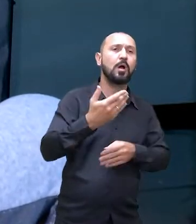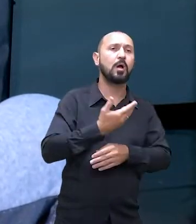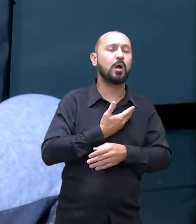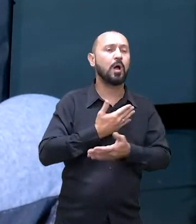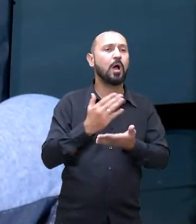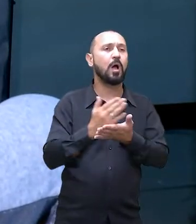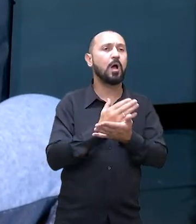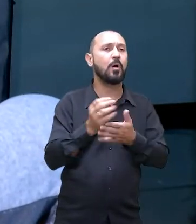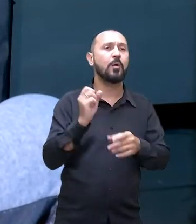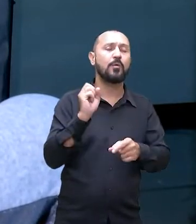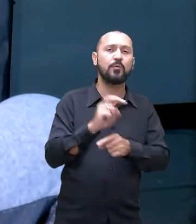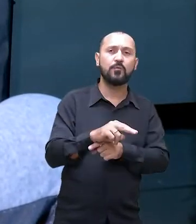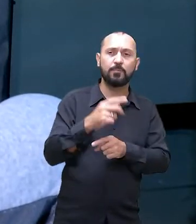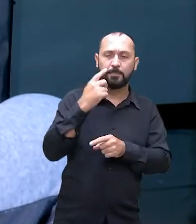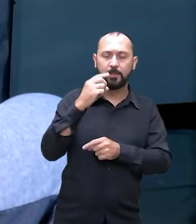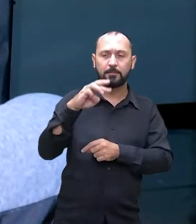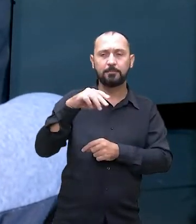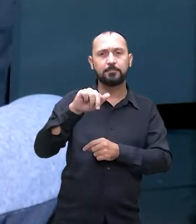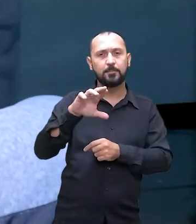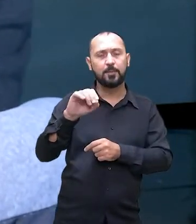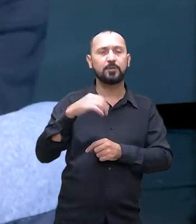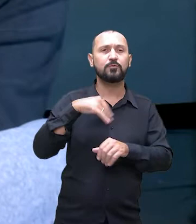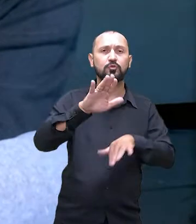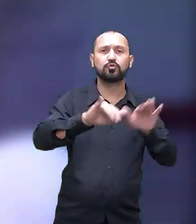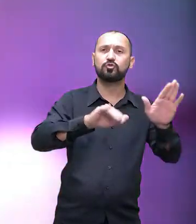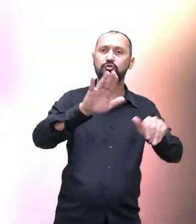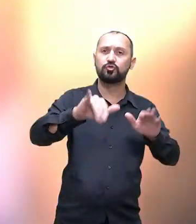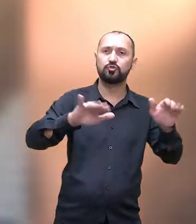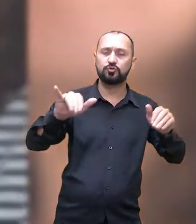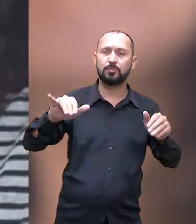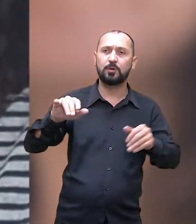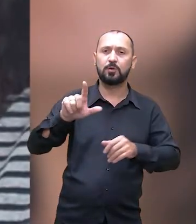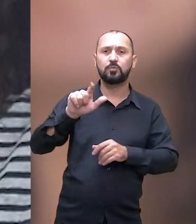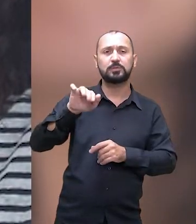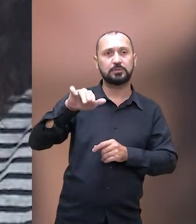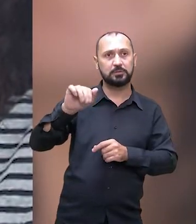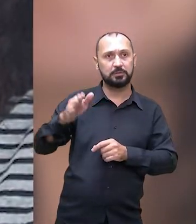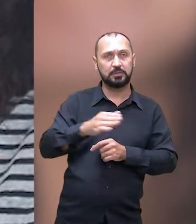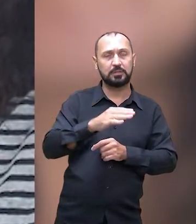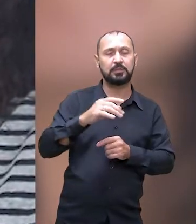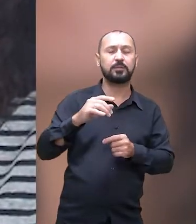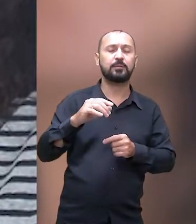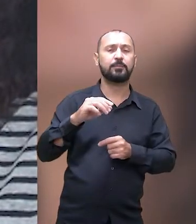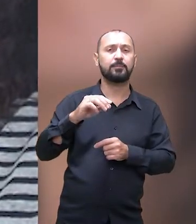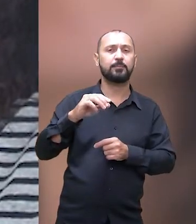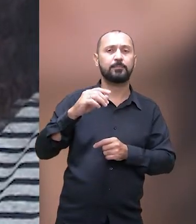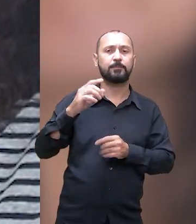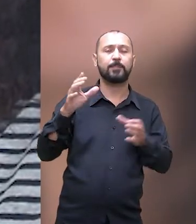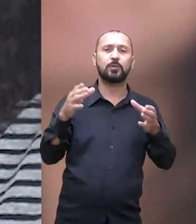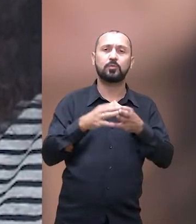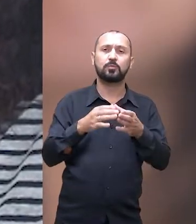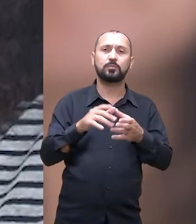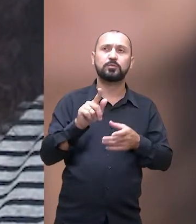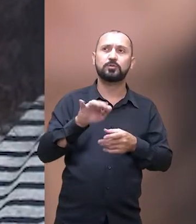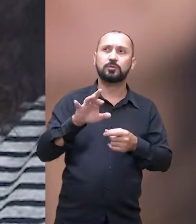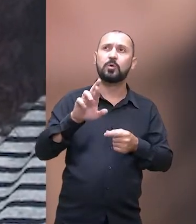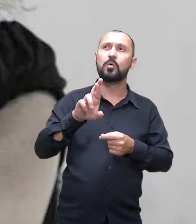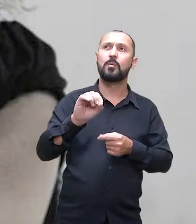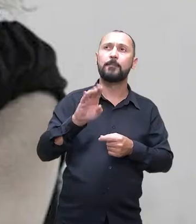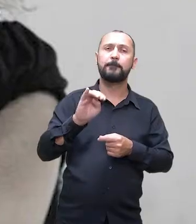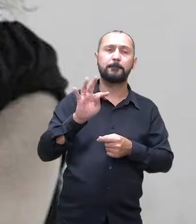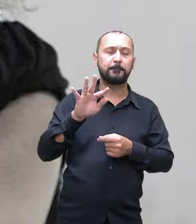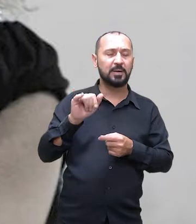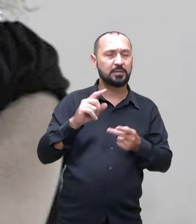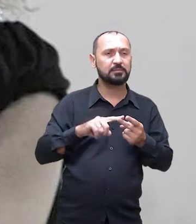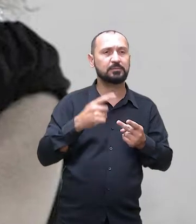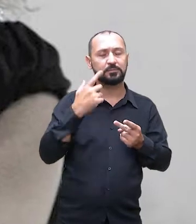Vargas, Miriam Martins Gimenez, e aí foram chamando outras pessoas, Luciane Mamoré, que é da primeira leva do Ginga, Roberta Siqueira, e